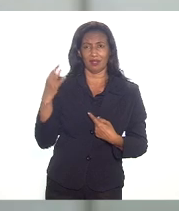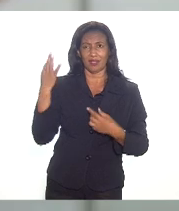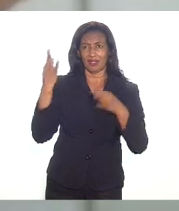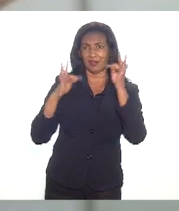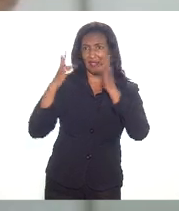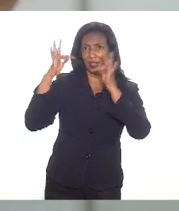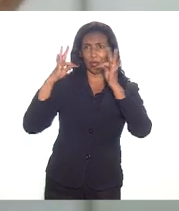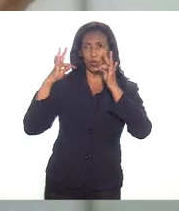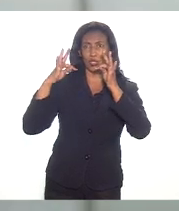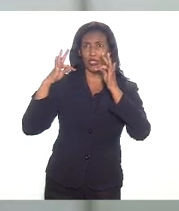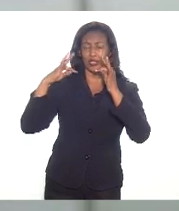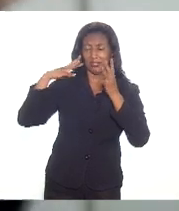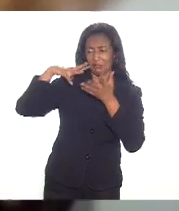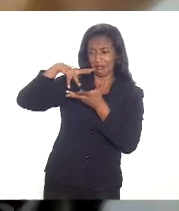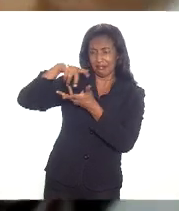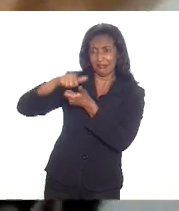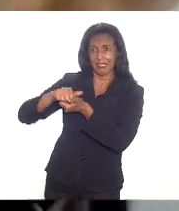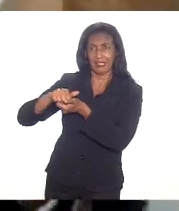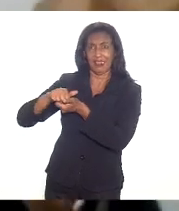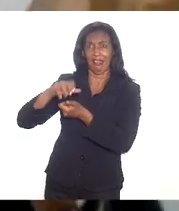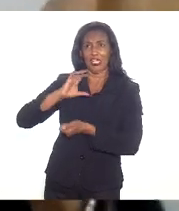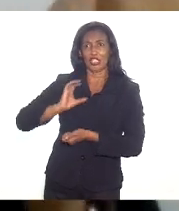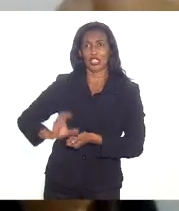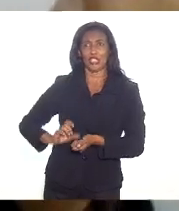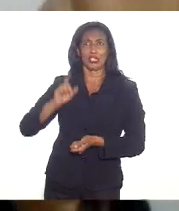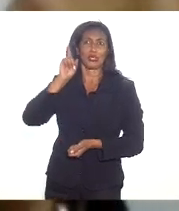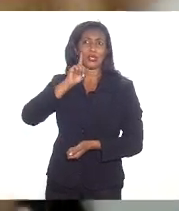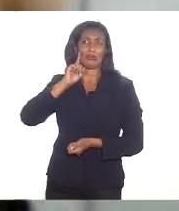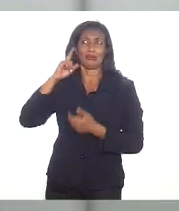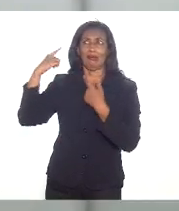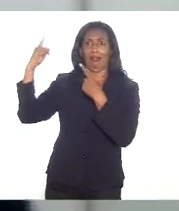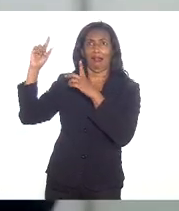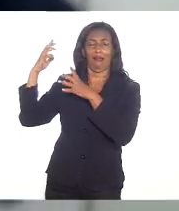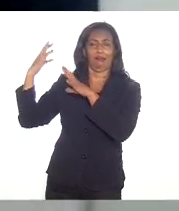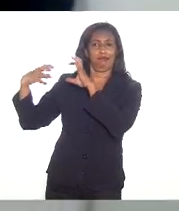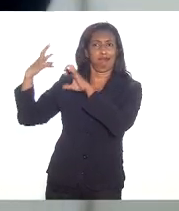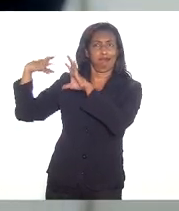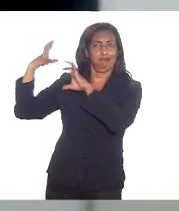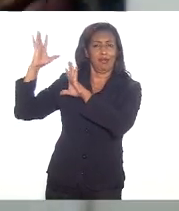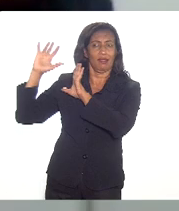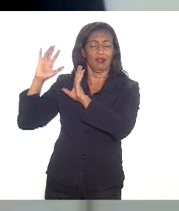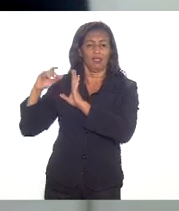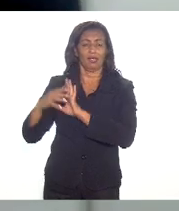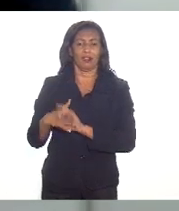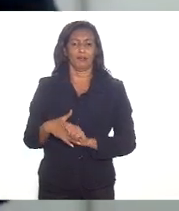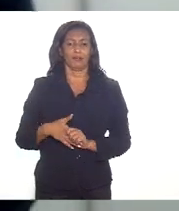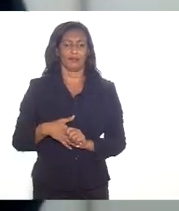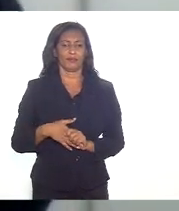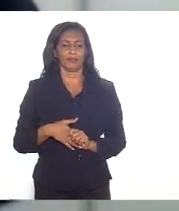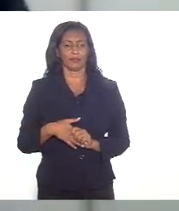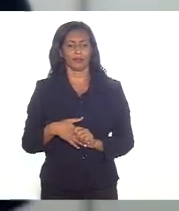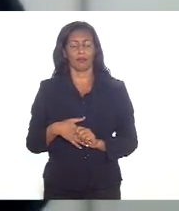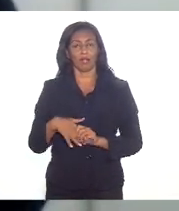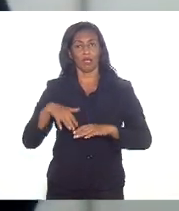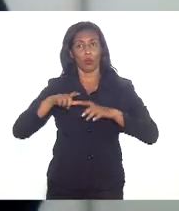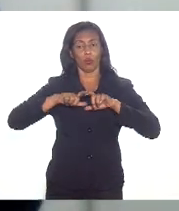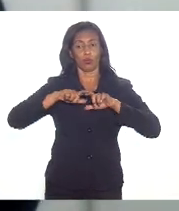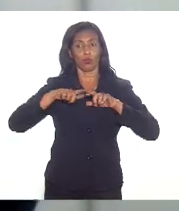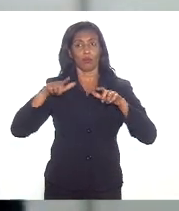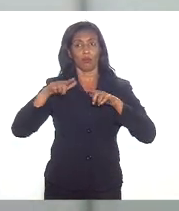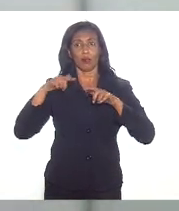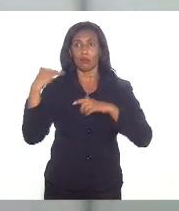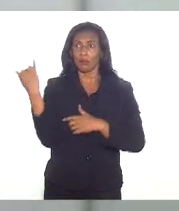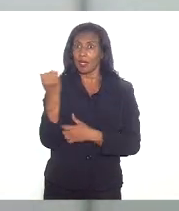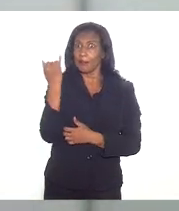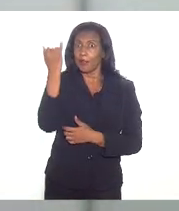quem disputa é China e Estados Unidos. O tamanho da importância e